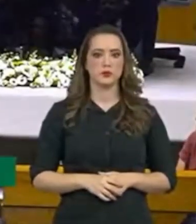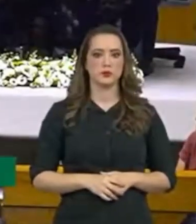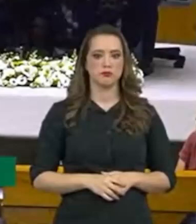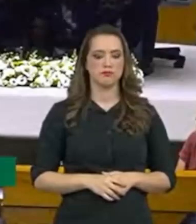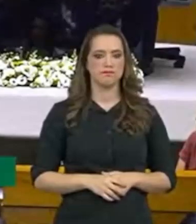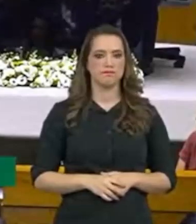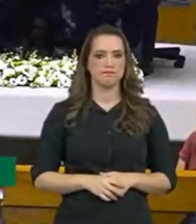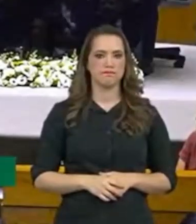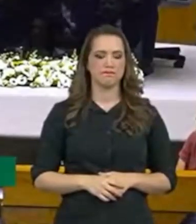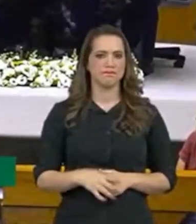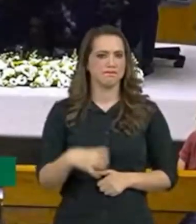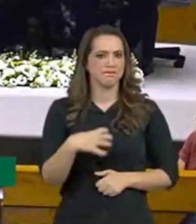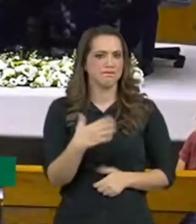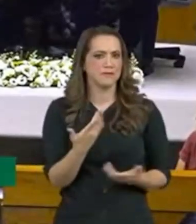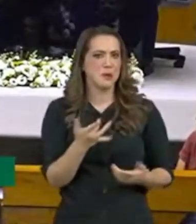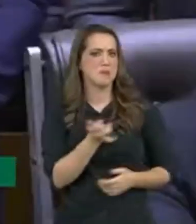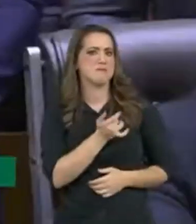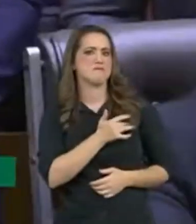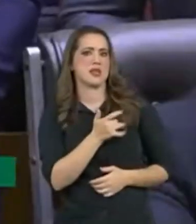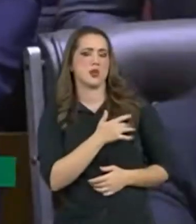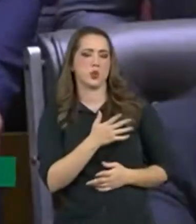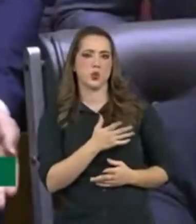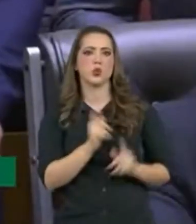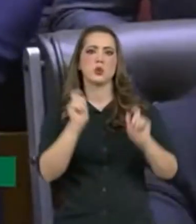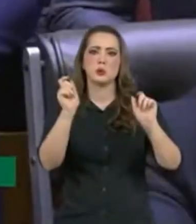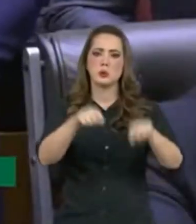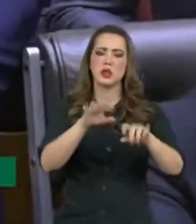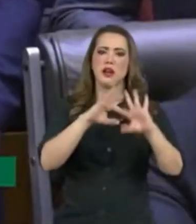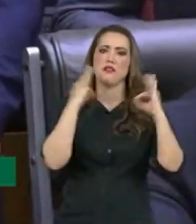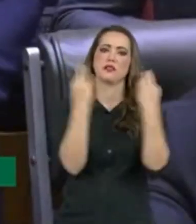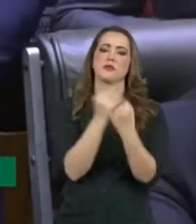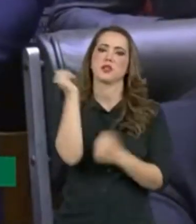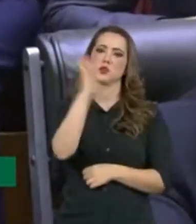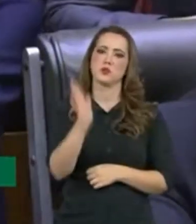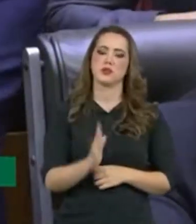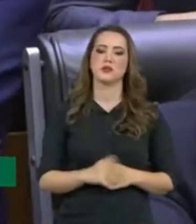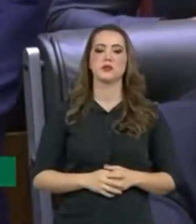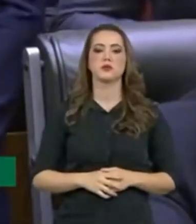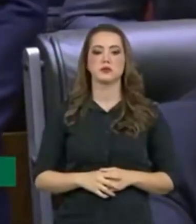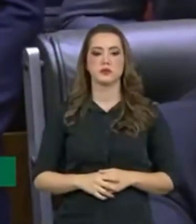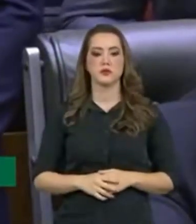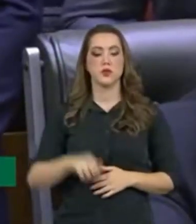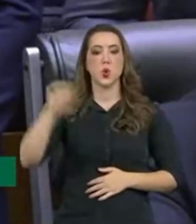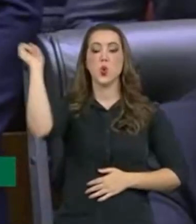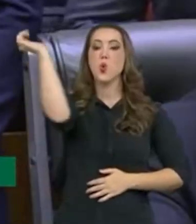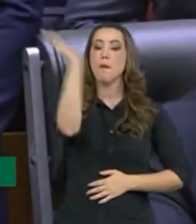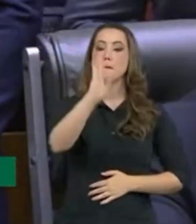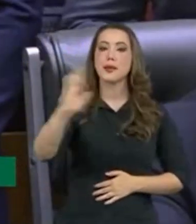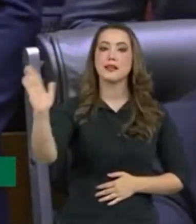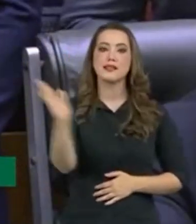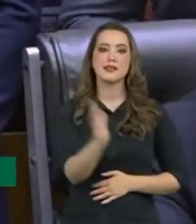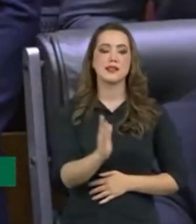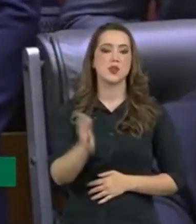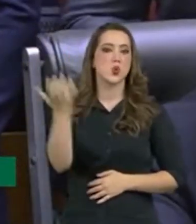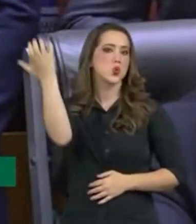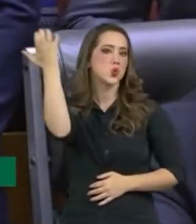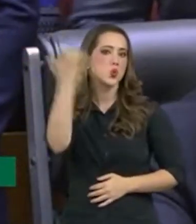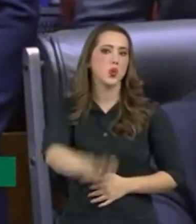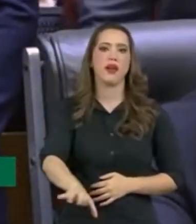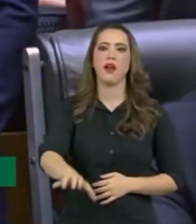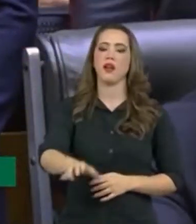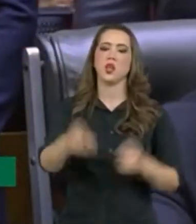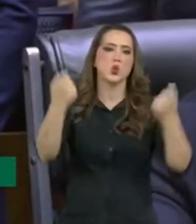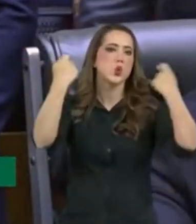Que tanta insegurança e tanto mal causaram às famílias brasileiras. O Brasil não quer e